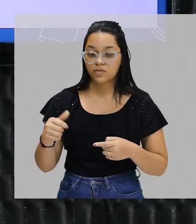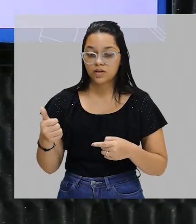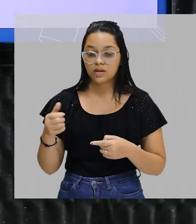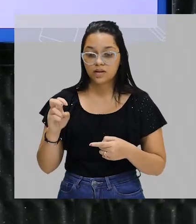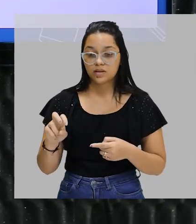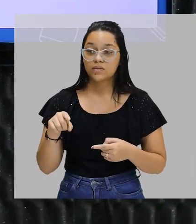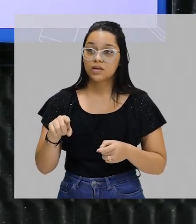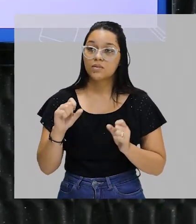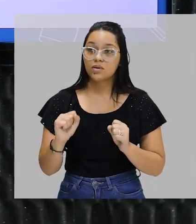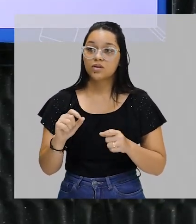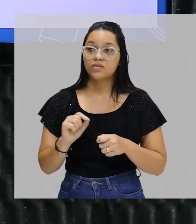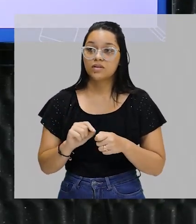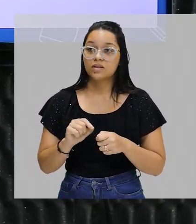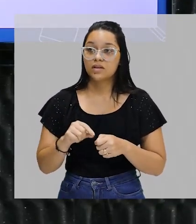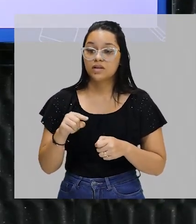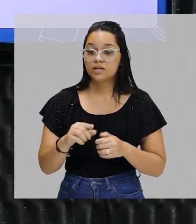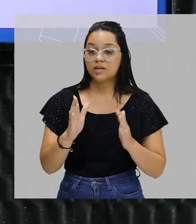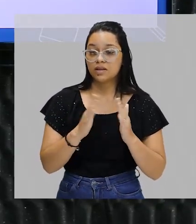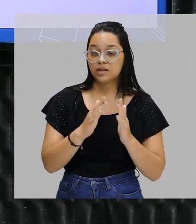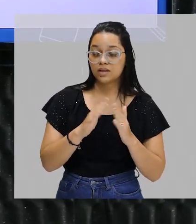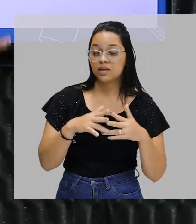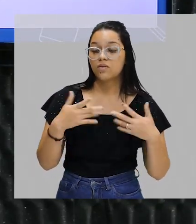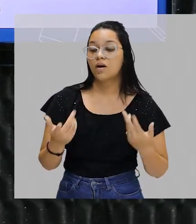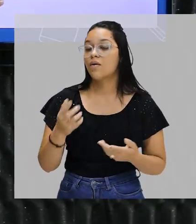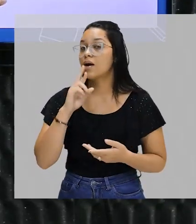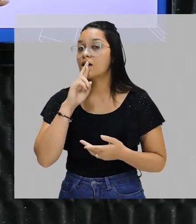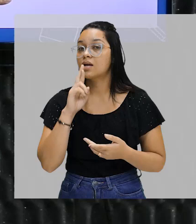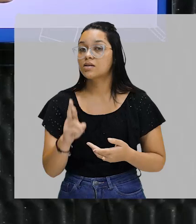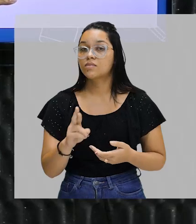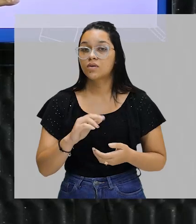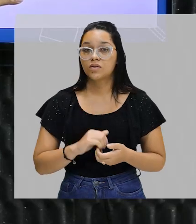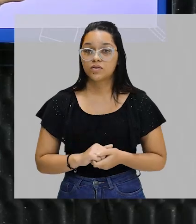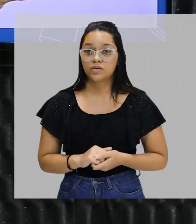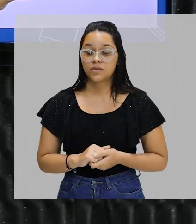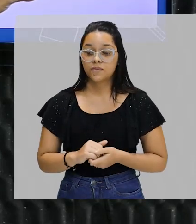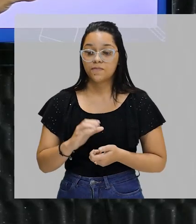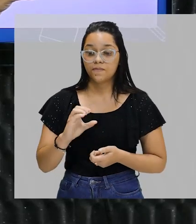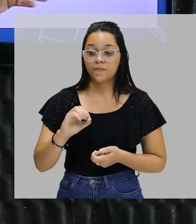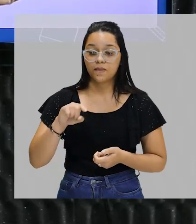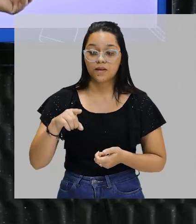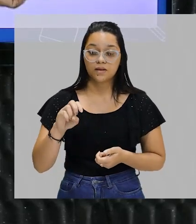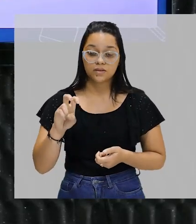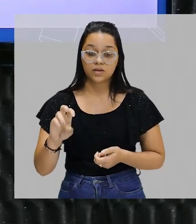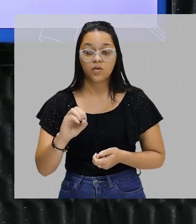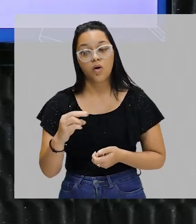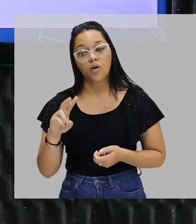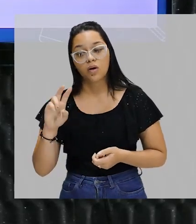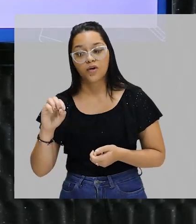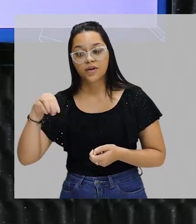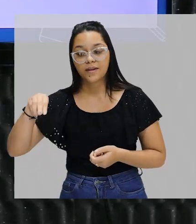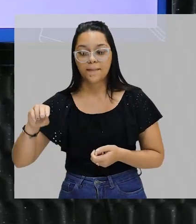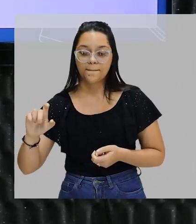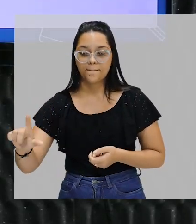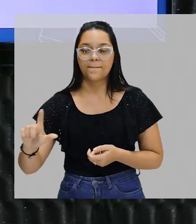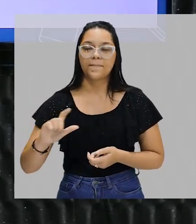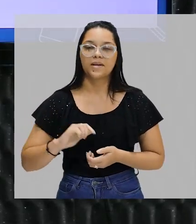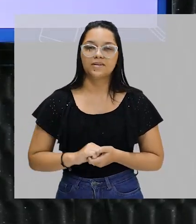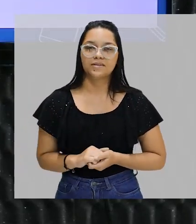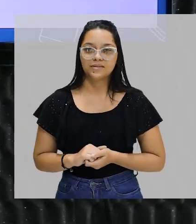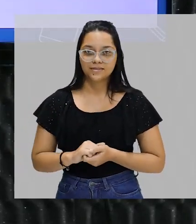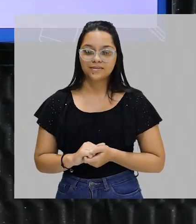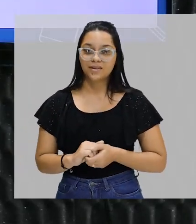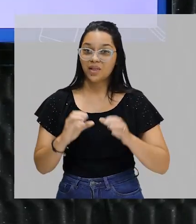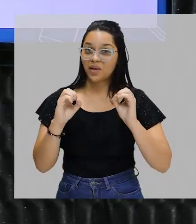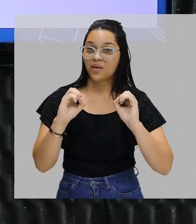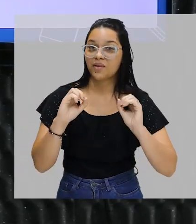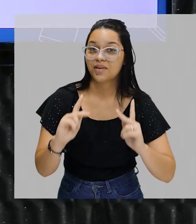0,15, né? Você pode fazer essa conta em casa. Qual o resultado? 0,05 litros ou 50 ml.